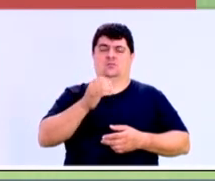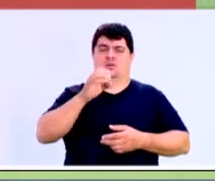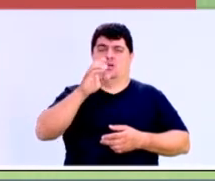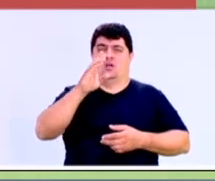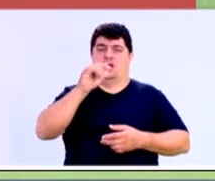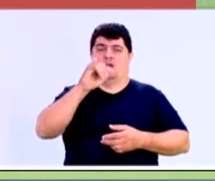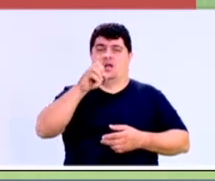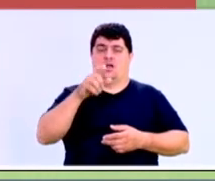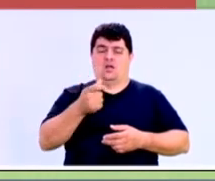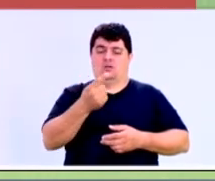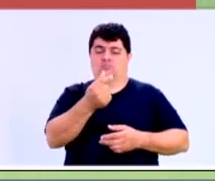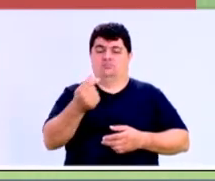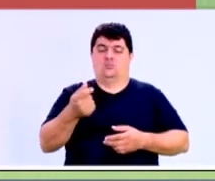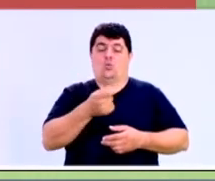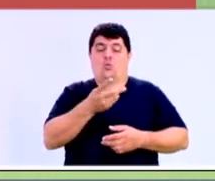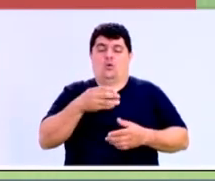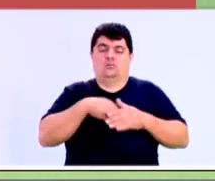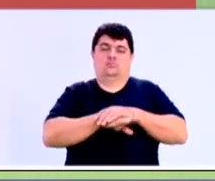caixa.